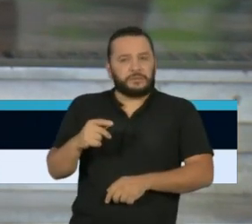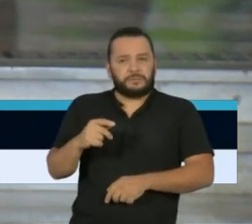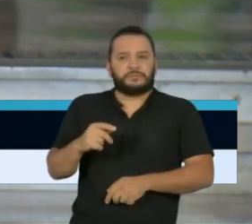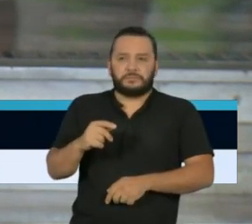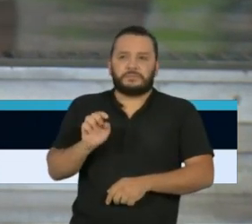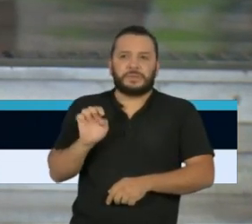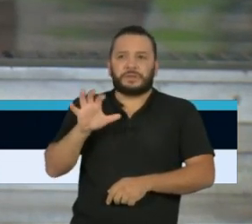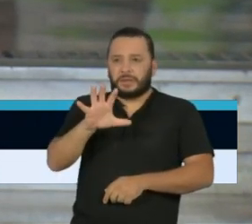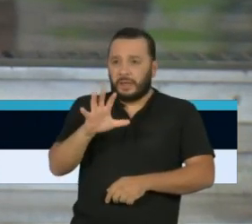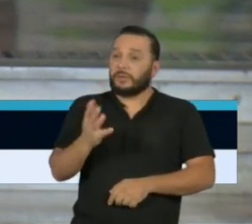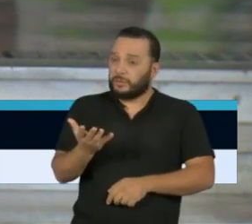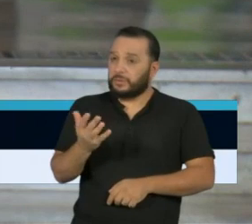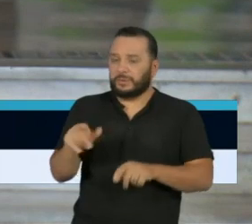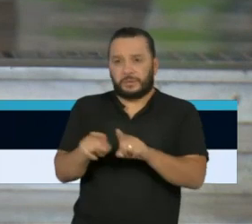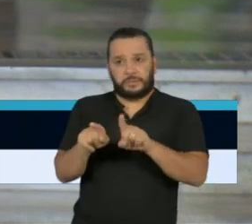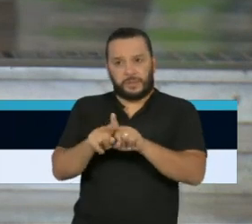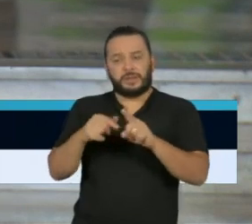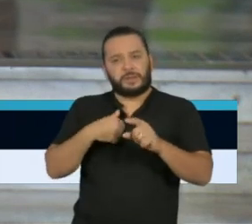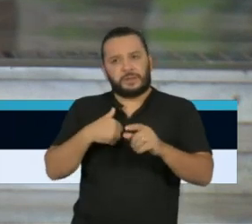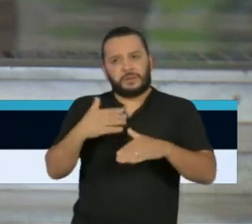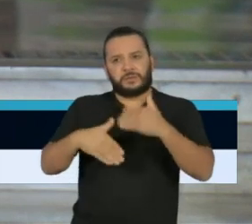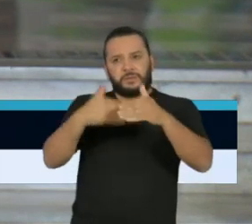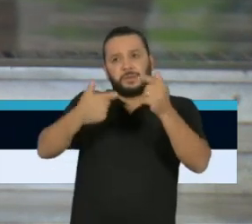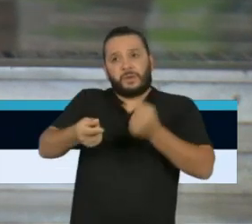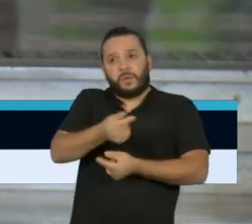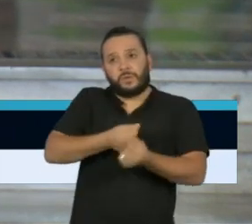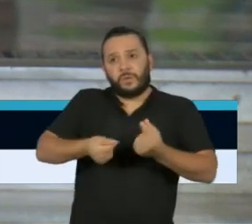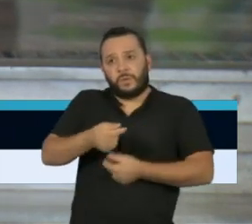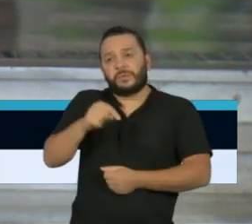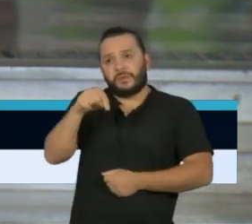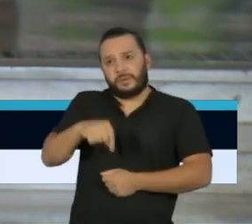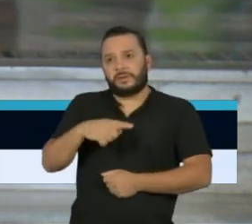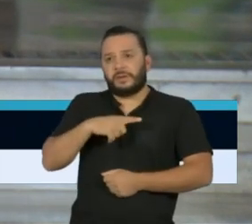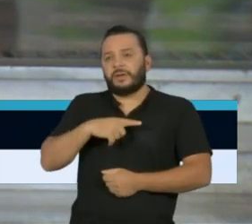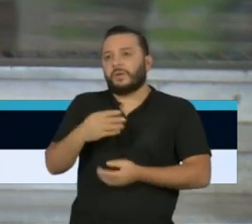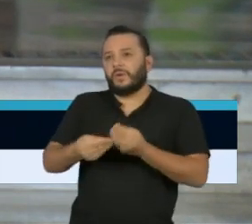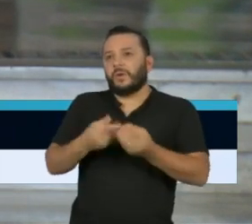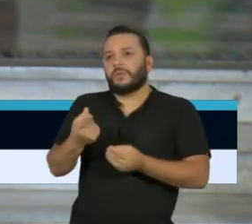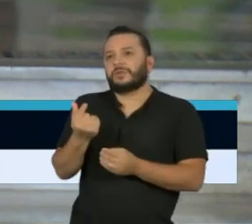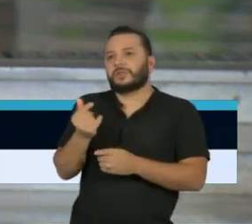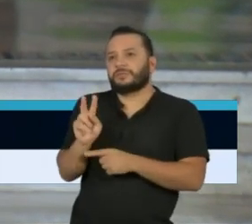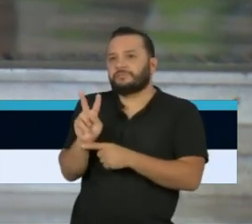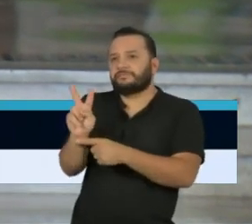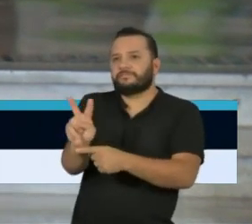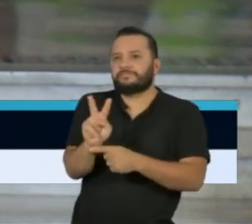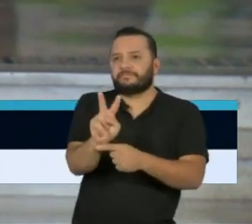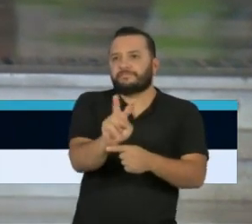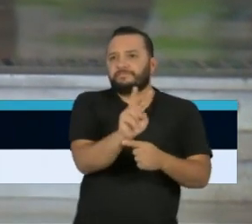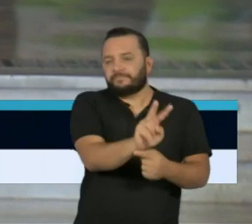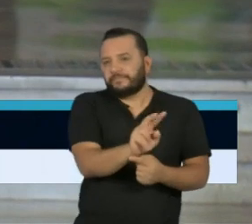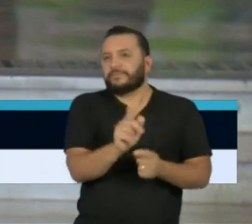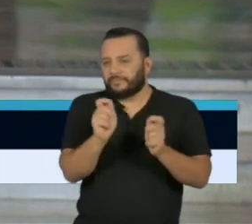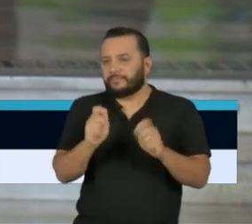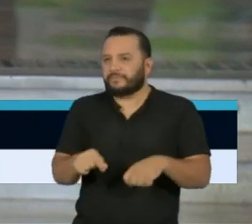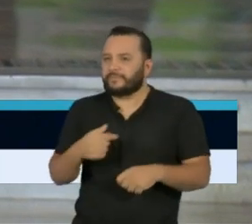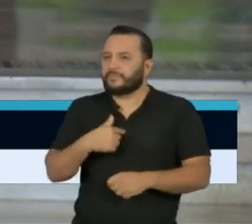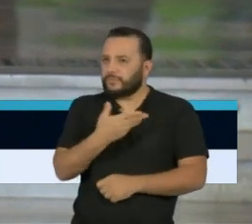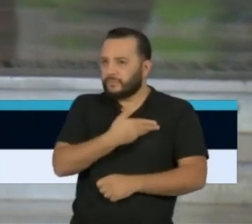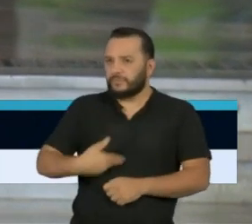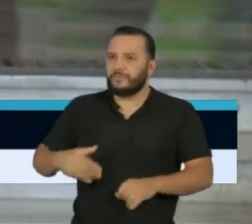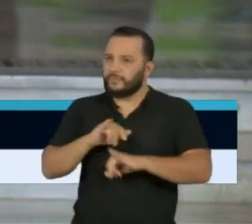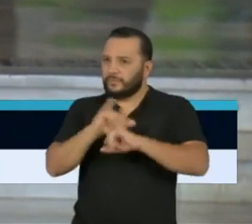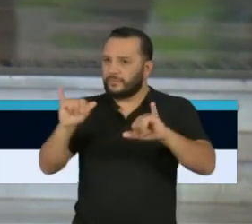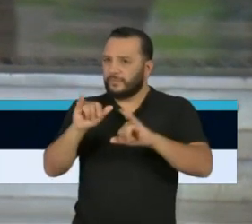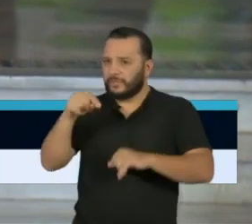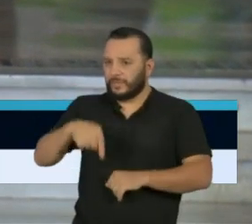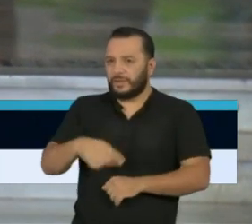pleito específico do setor econômico paulista, que é sobre as operações de microcrédito, para que a gente possa fazê-las chegar. O governador anunciou aqui